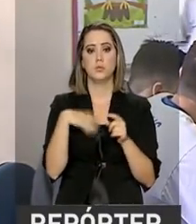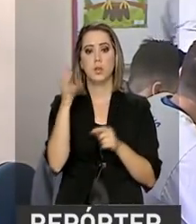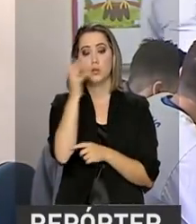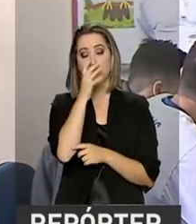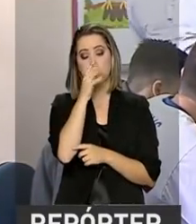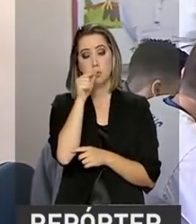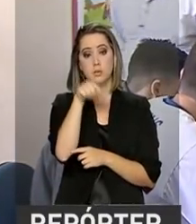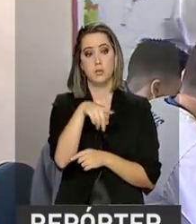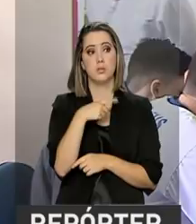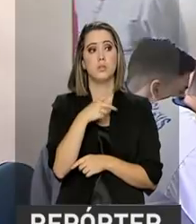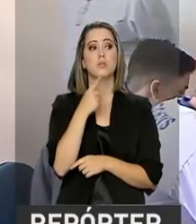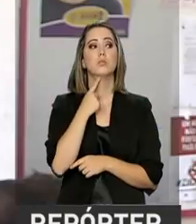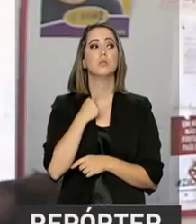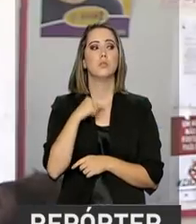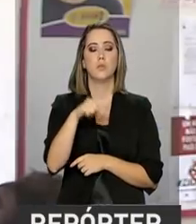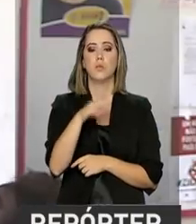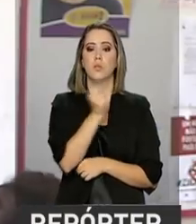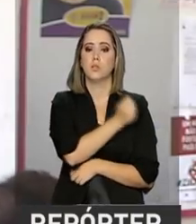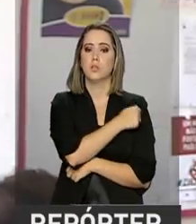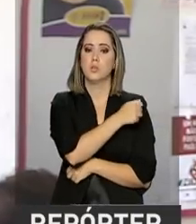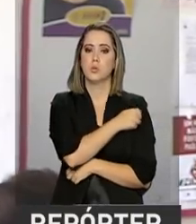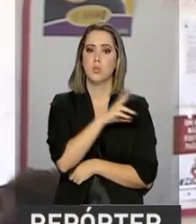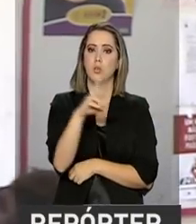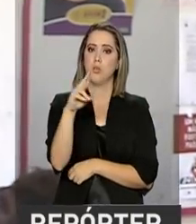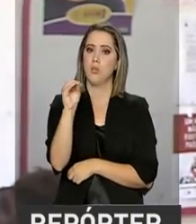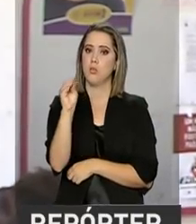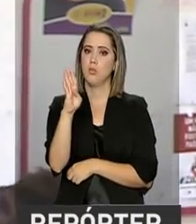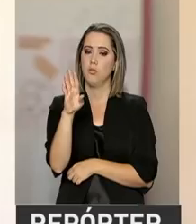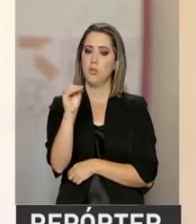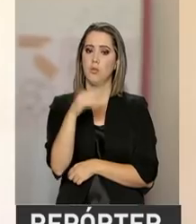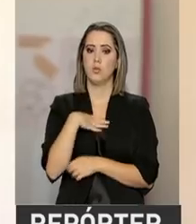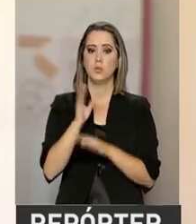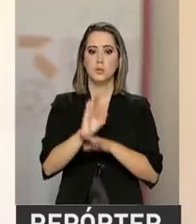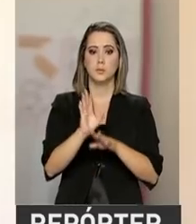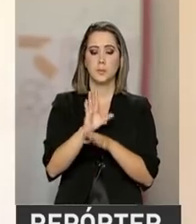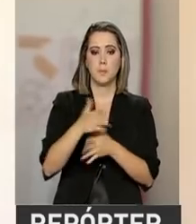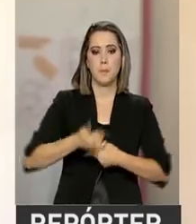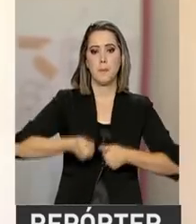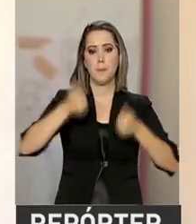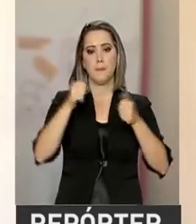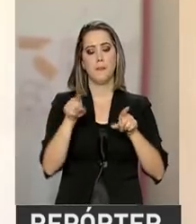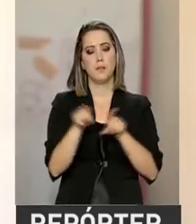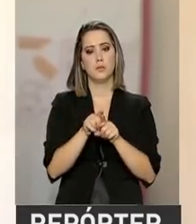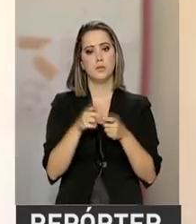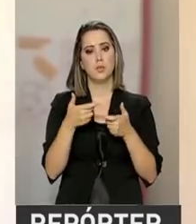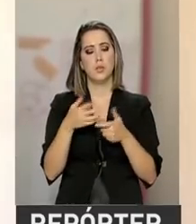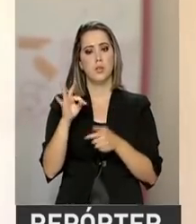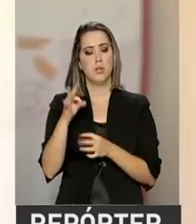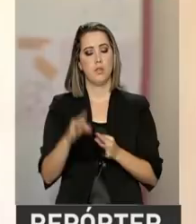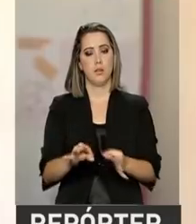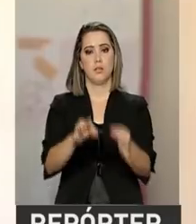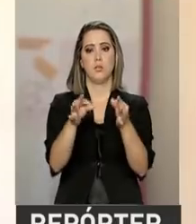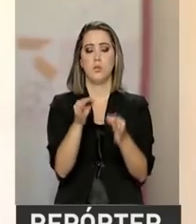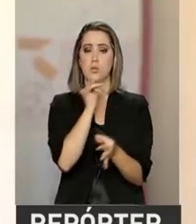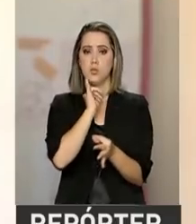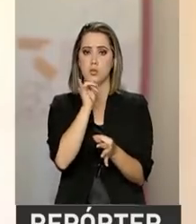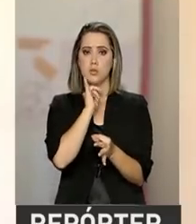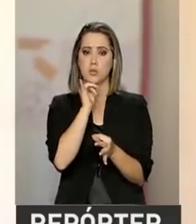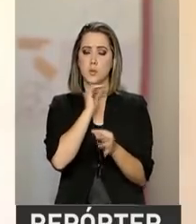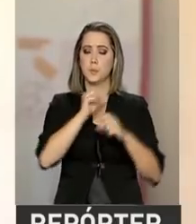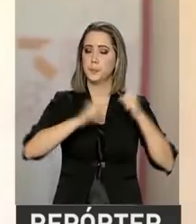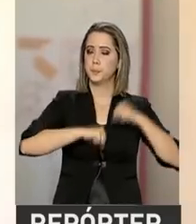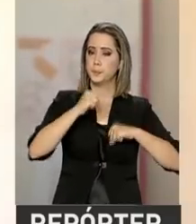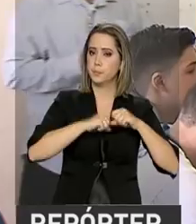interesse dos alunos na robótica e ajudar a formar estudantes com interesse em tecnologia, como em máquinas de